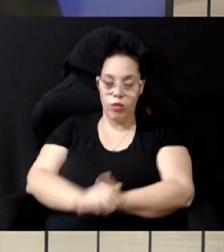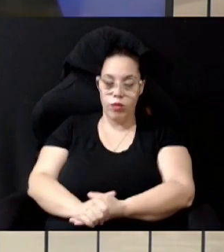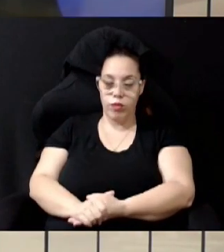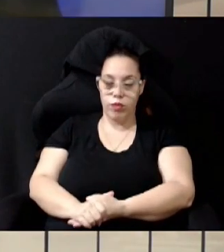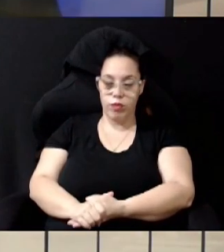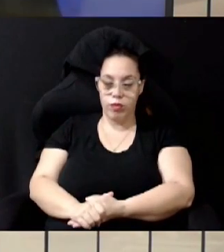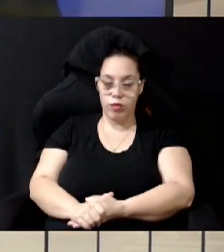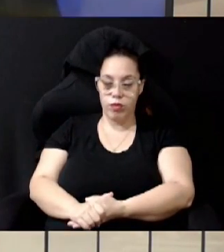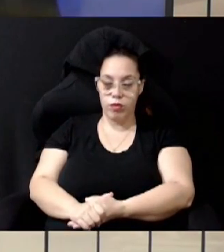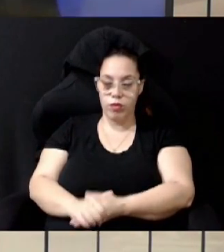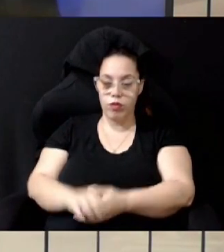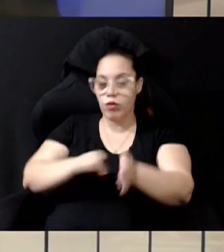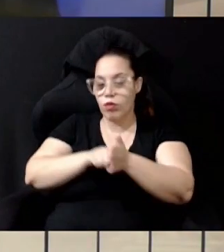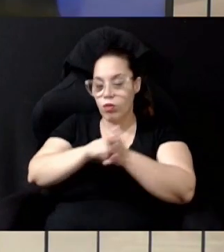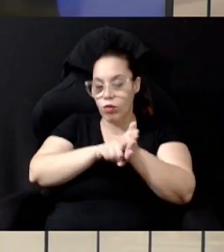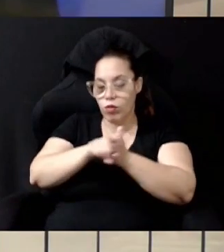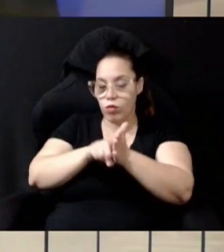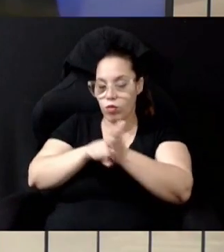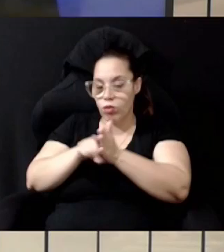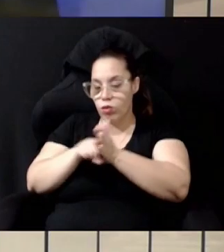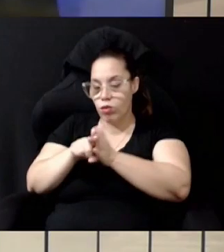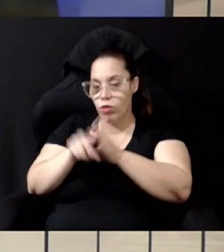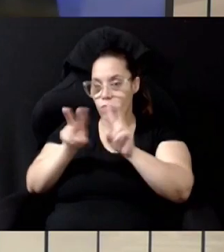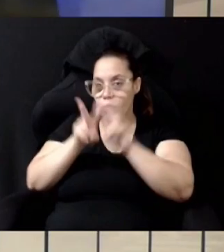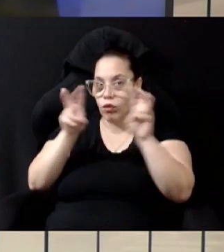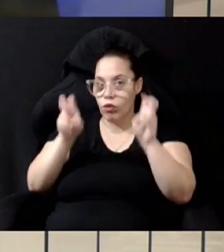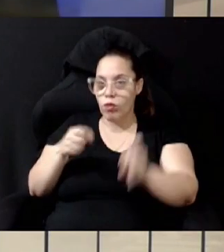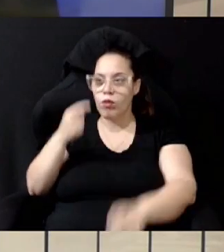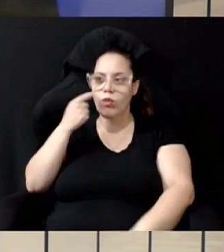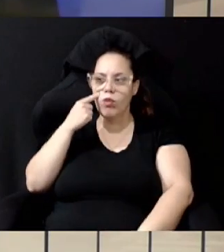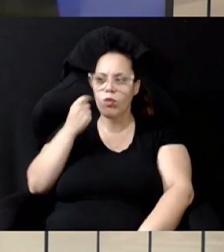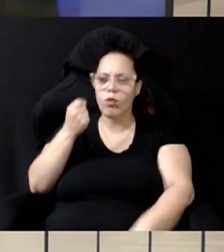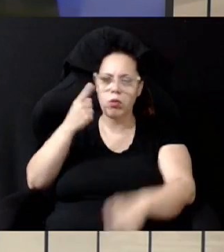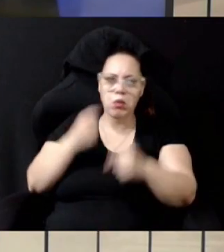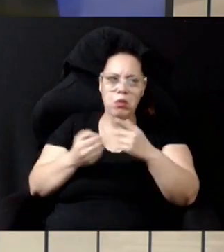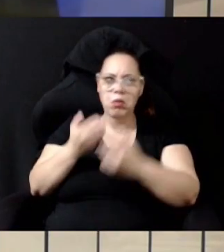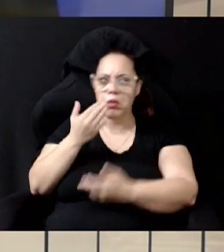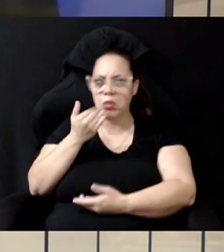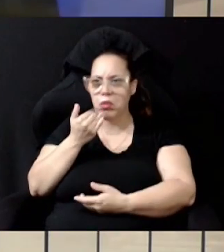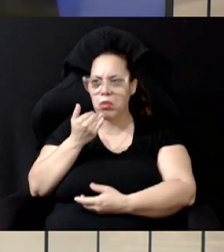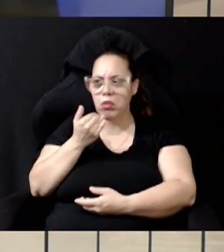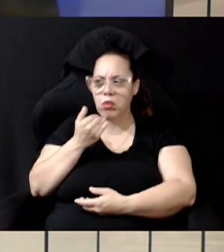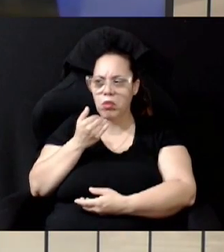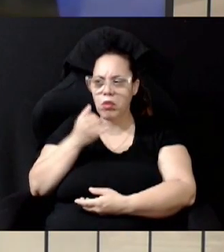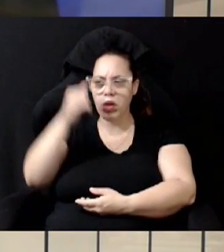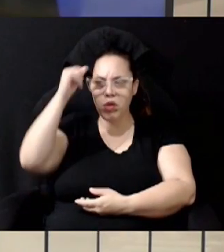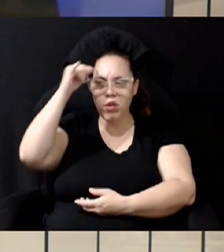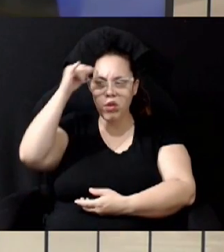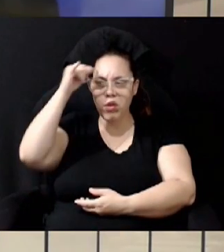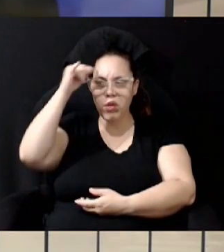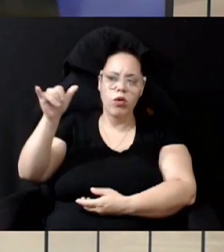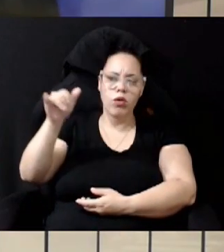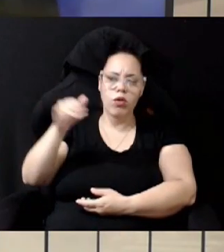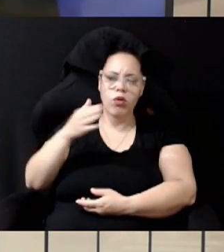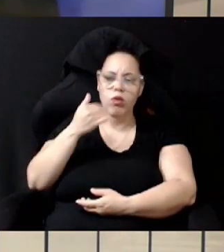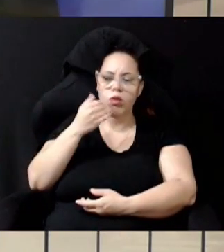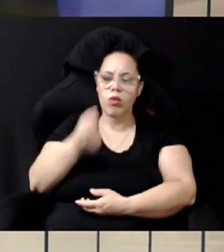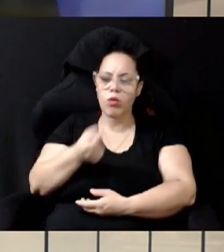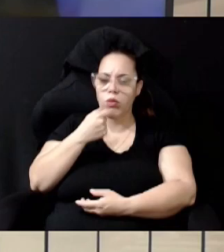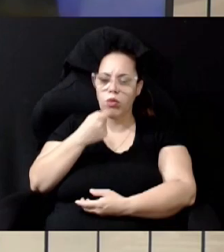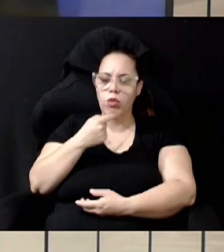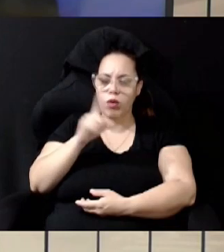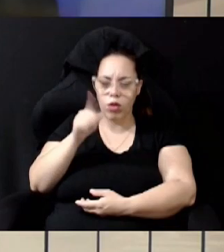Pesquisando um pouquinho sobre esse assunto, eu vi que até alguns alimentos deveriam ser evitados, alimentos, medicamentos. É isso mesmo,